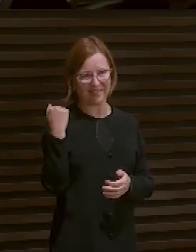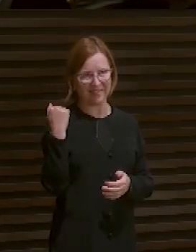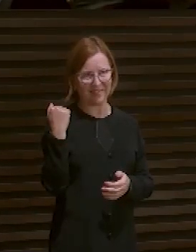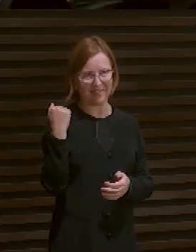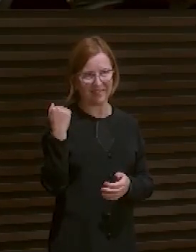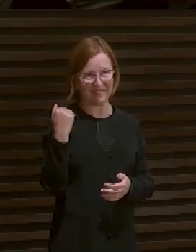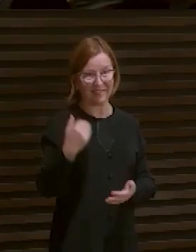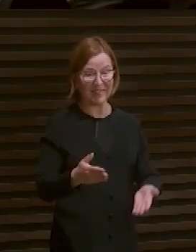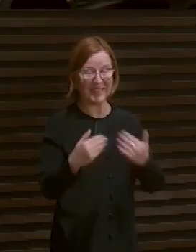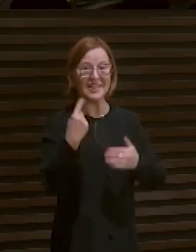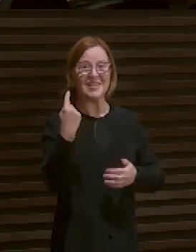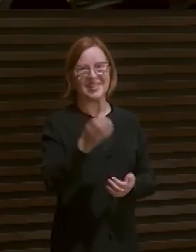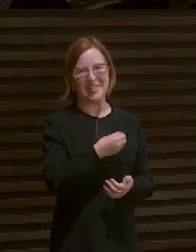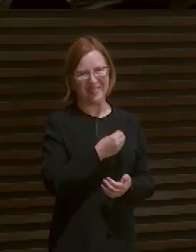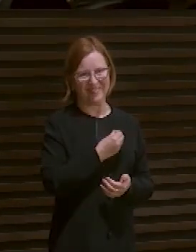e nos desse a sua vida.